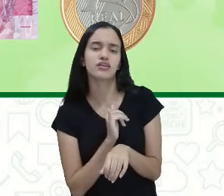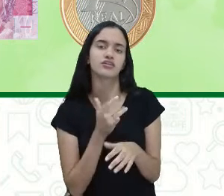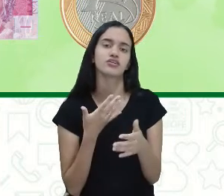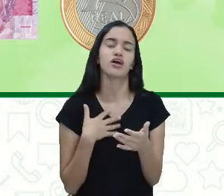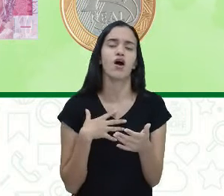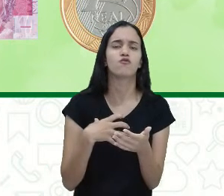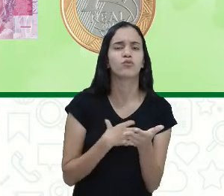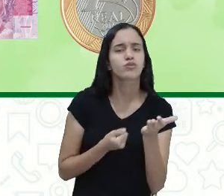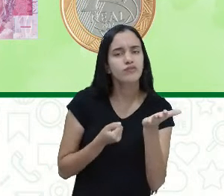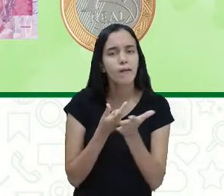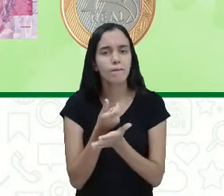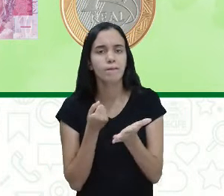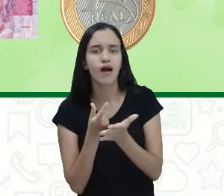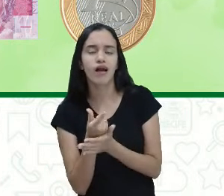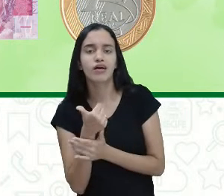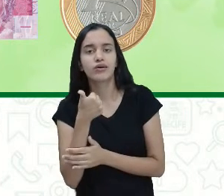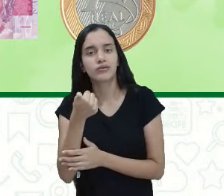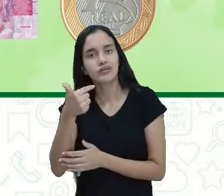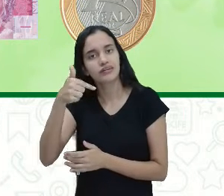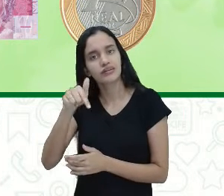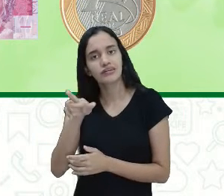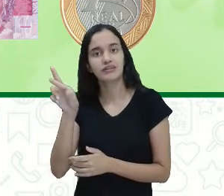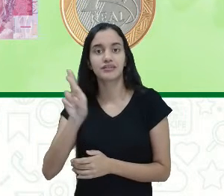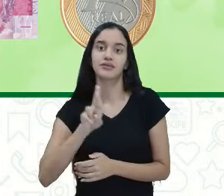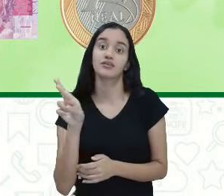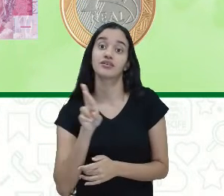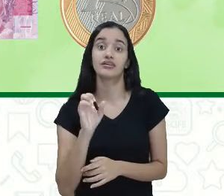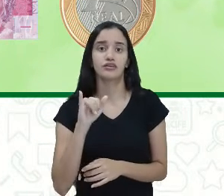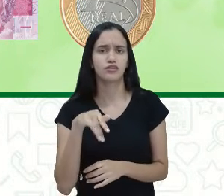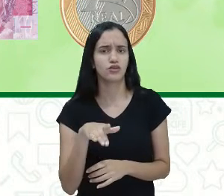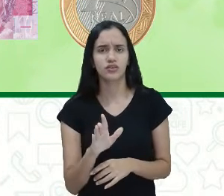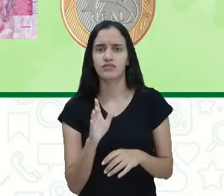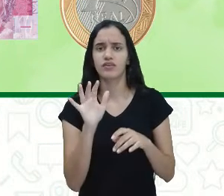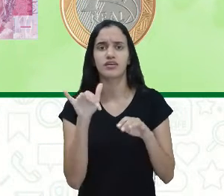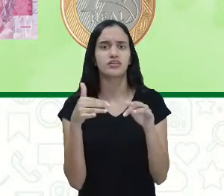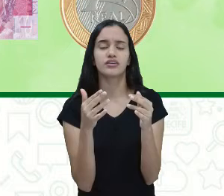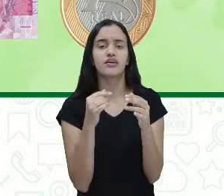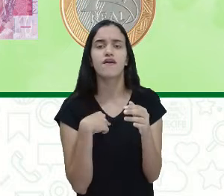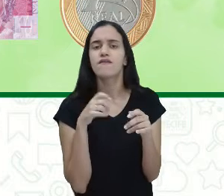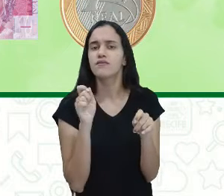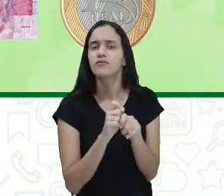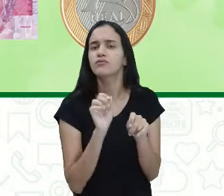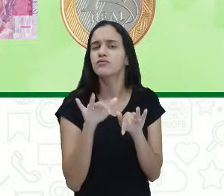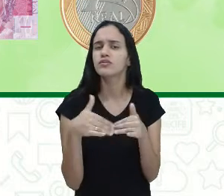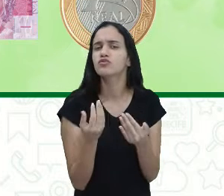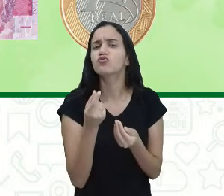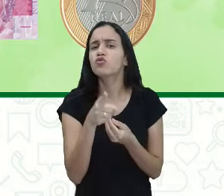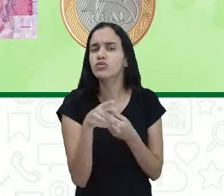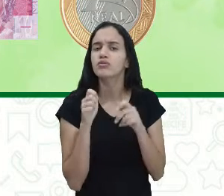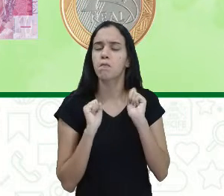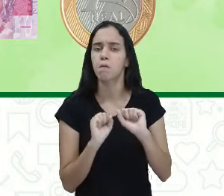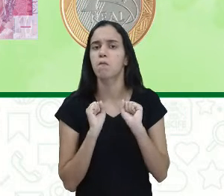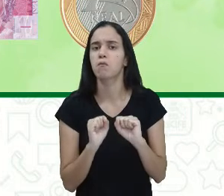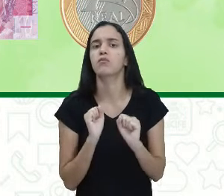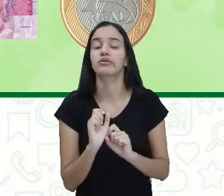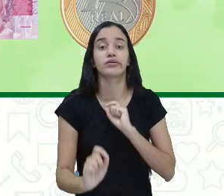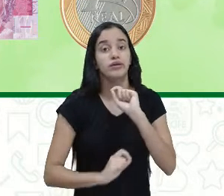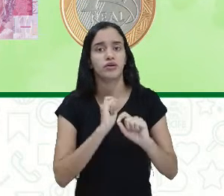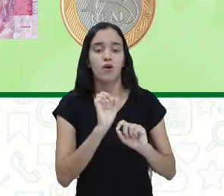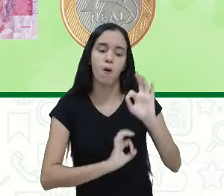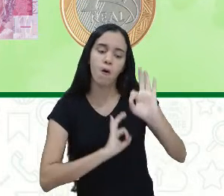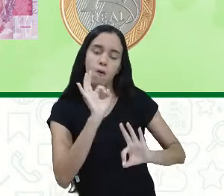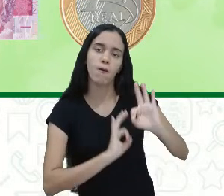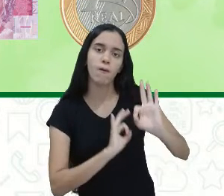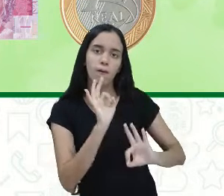os 17 reais. Se eu não tivesse feito essa definição ali em cima, gente, você poderia fazer essa